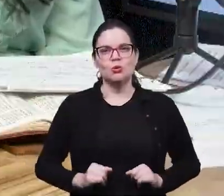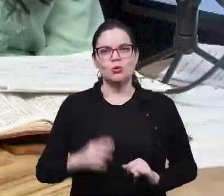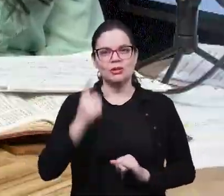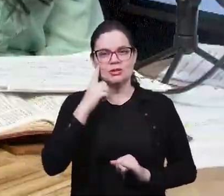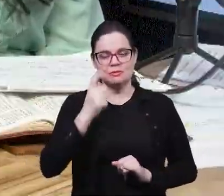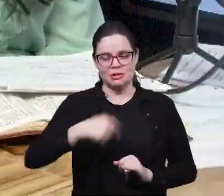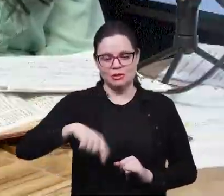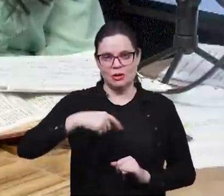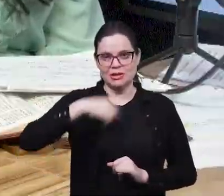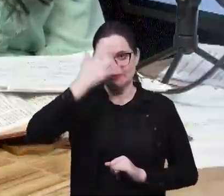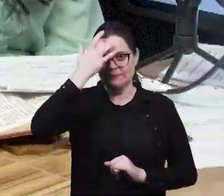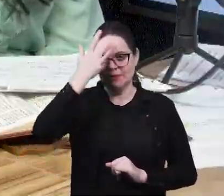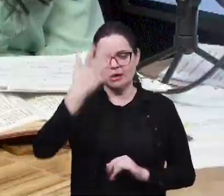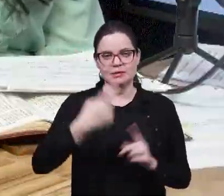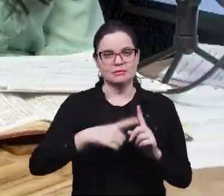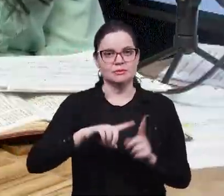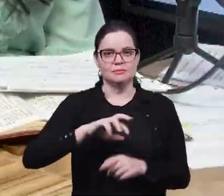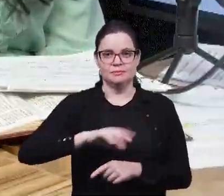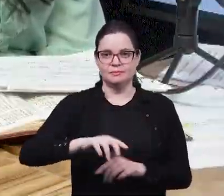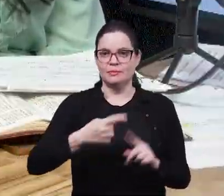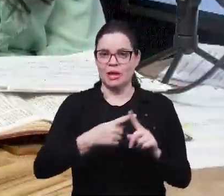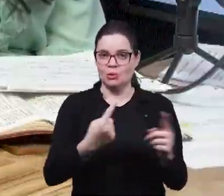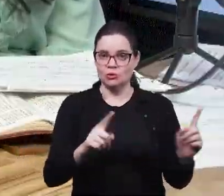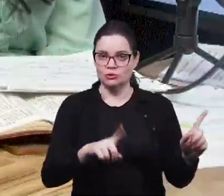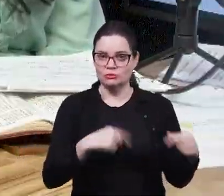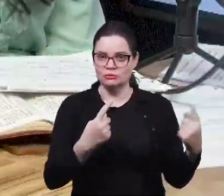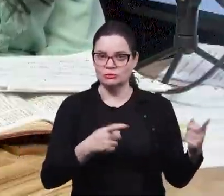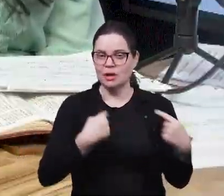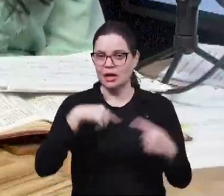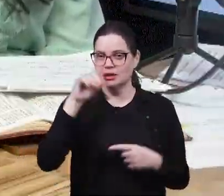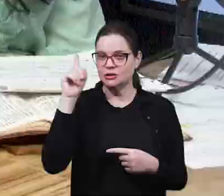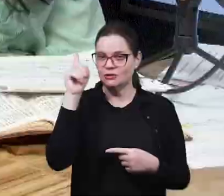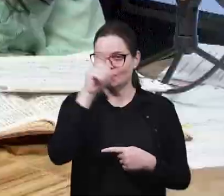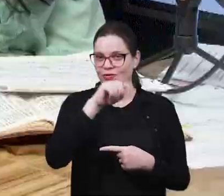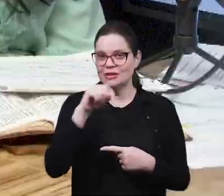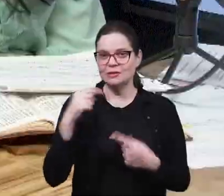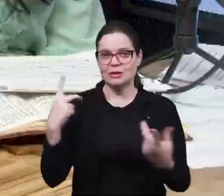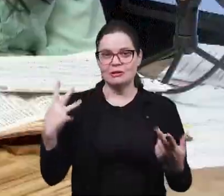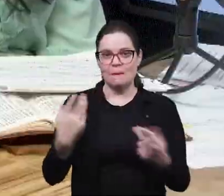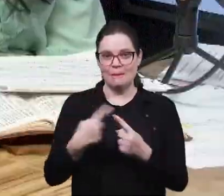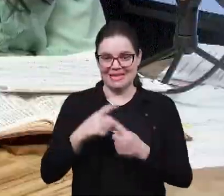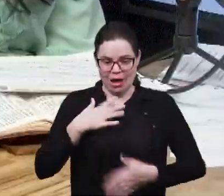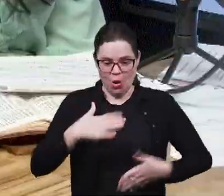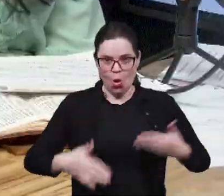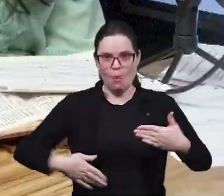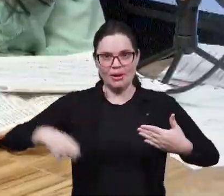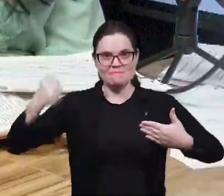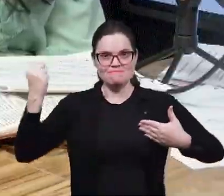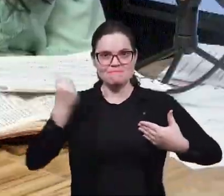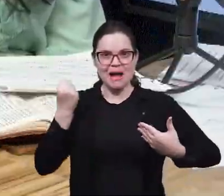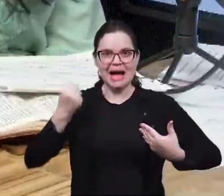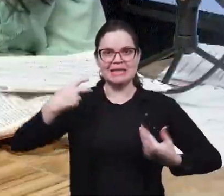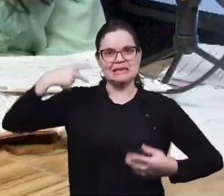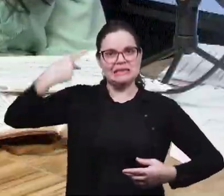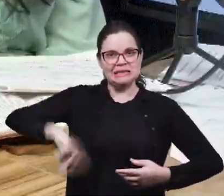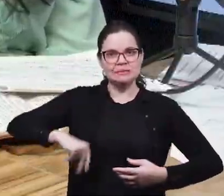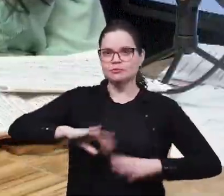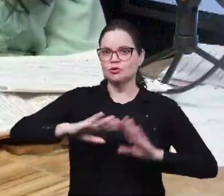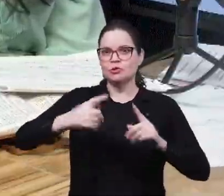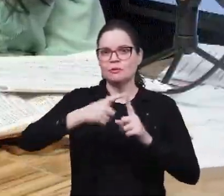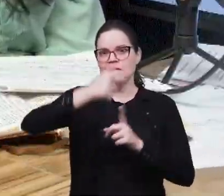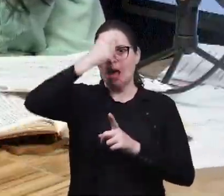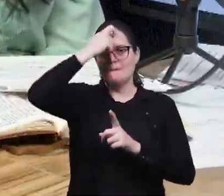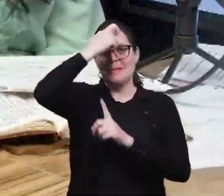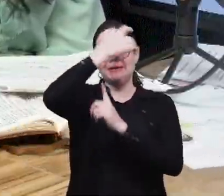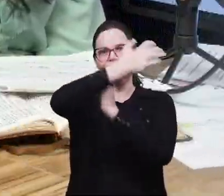fácil, mas não é bem assim. O ataque hoje, ele é tão difícil quanto, só que ele não é físico, ele é a nível da mente. Você resistir ao que o